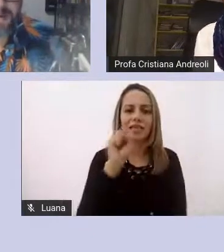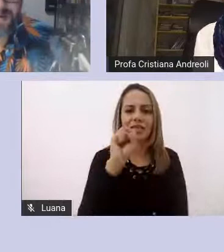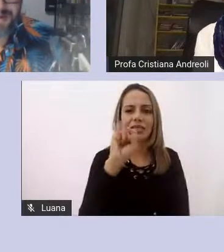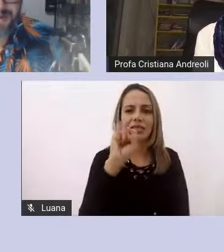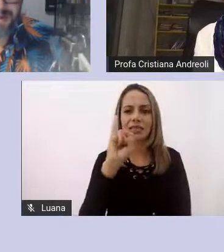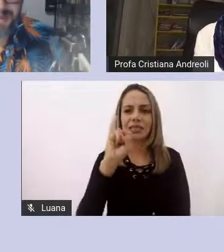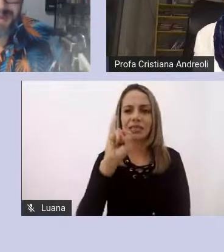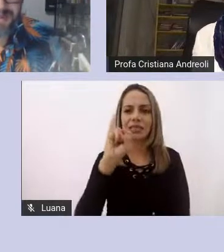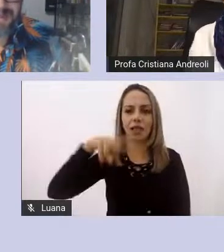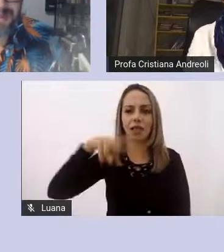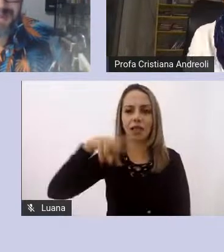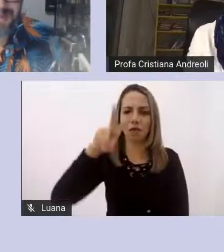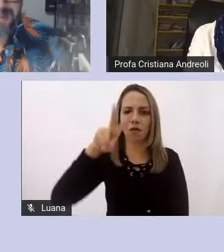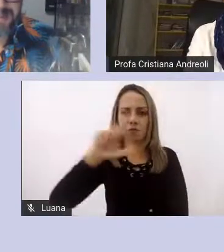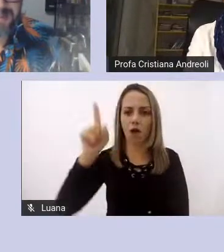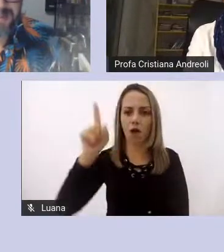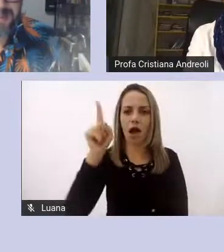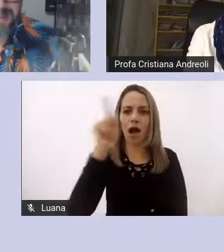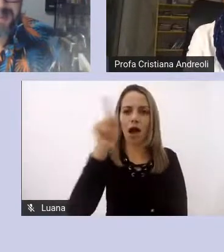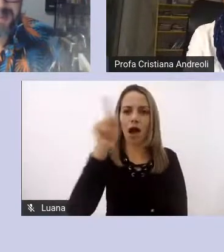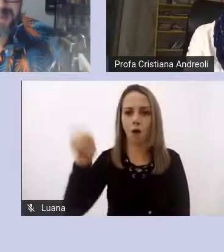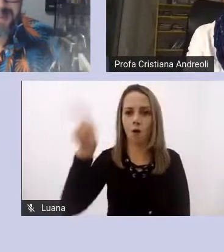falar primeiro?